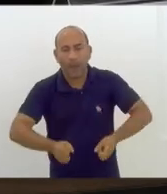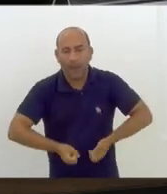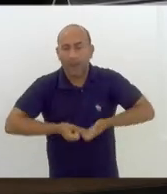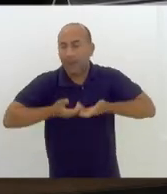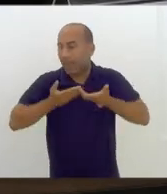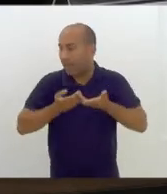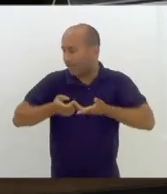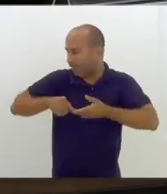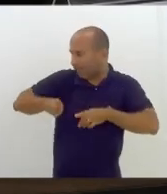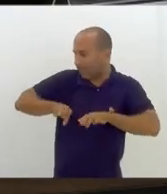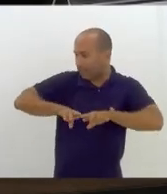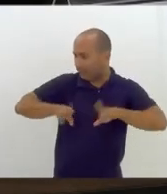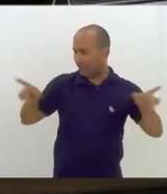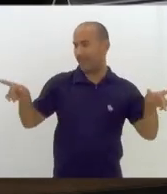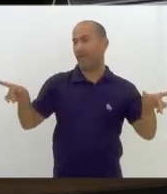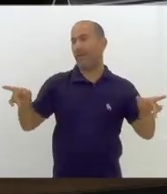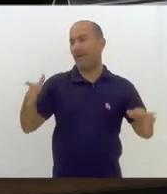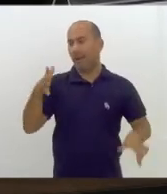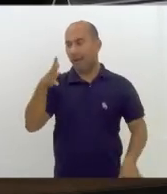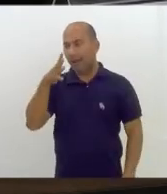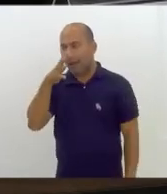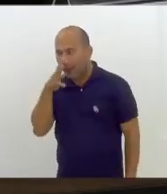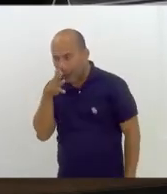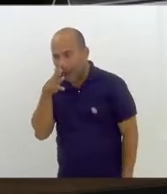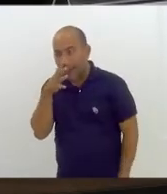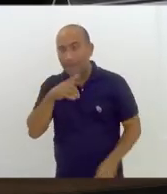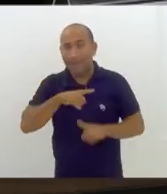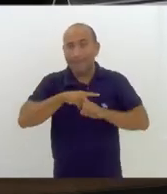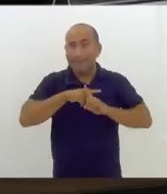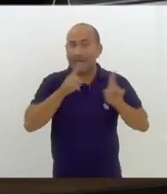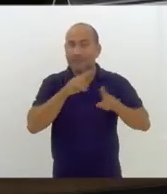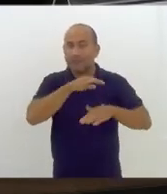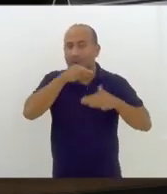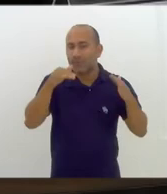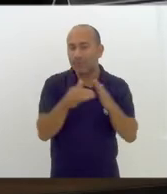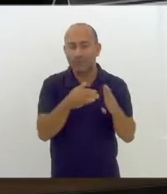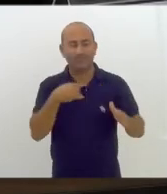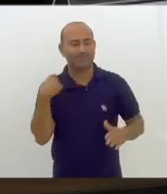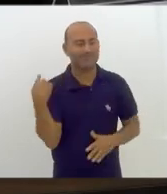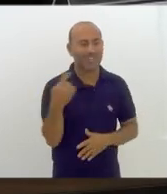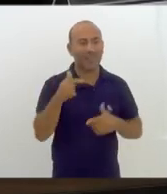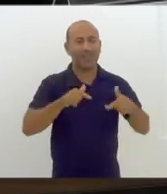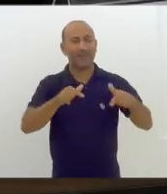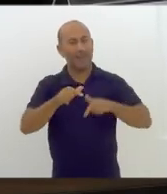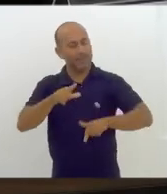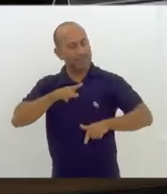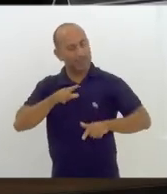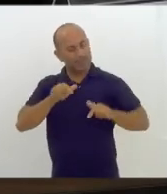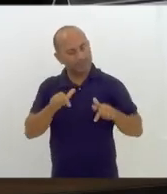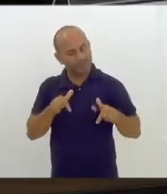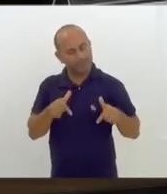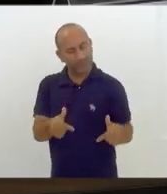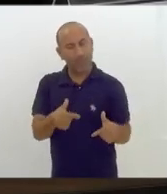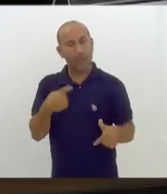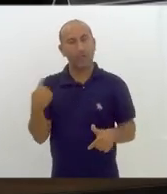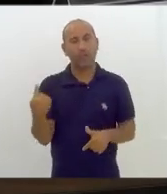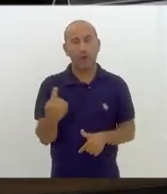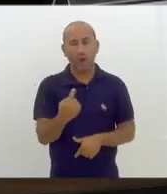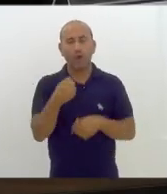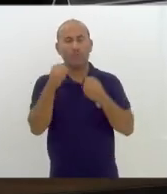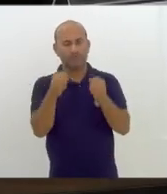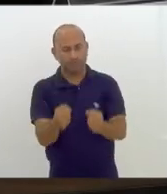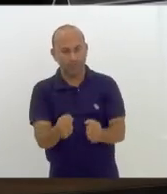assombro. Mas todos nós trabalhamos e temos outras atividades nas quais nós